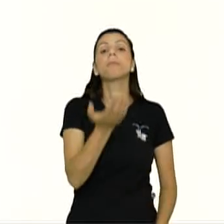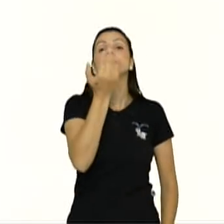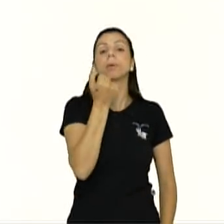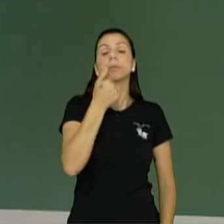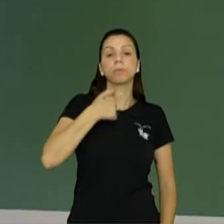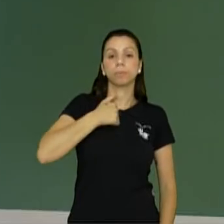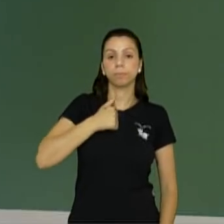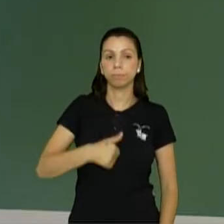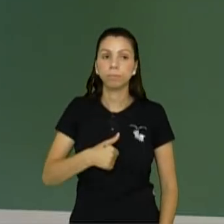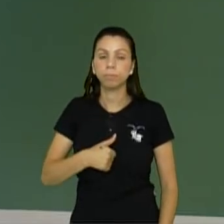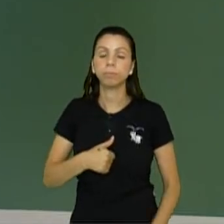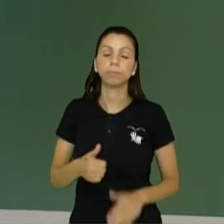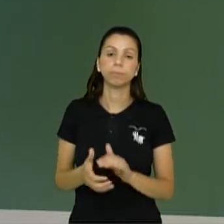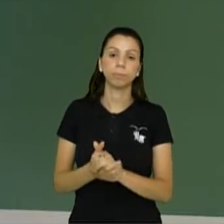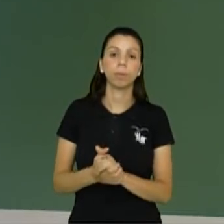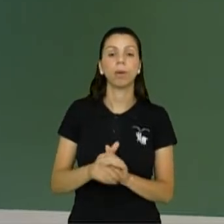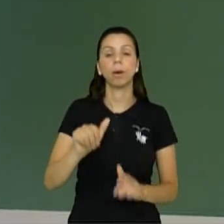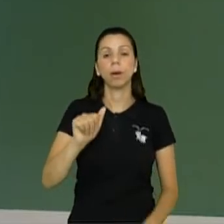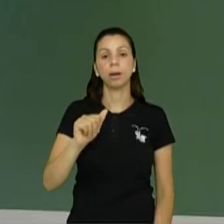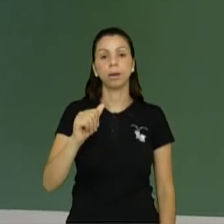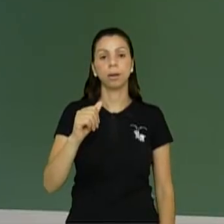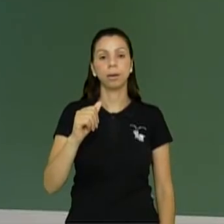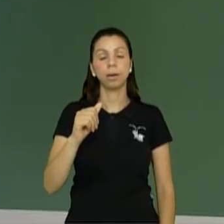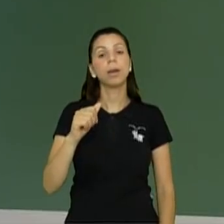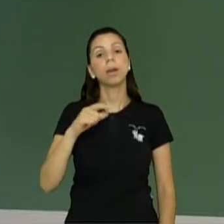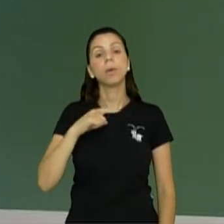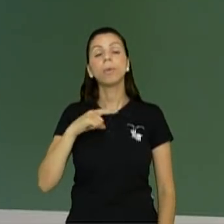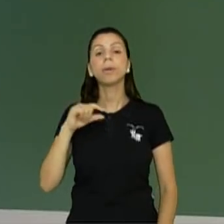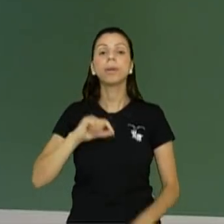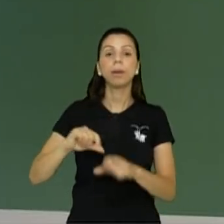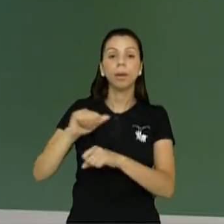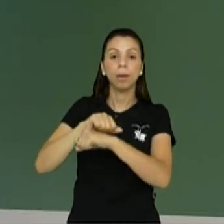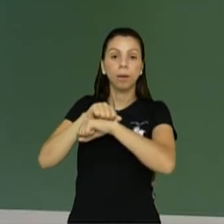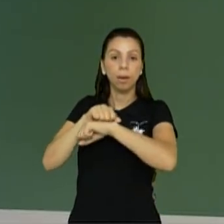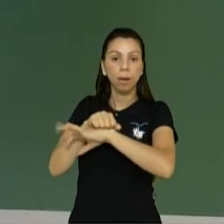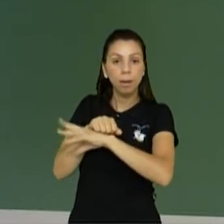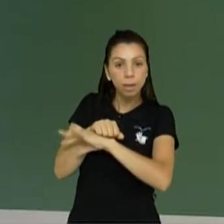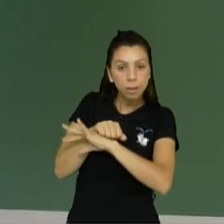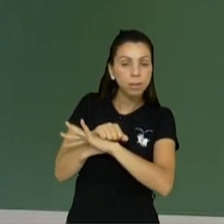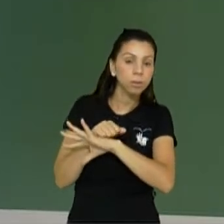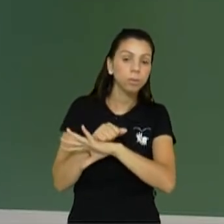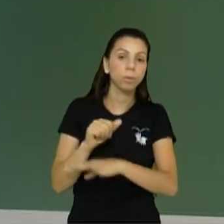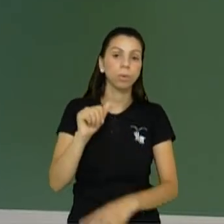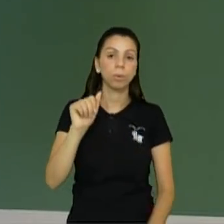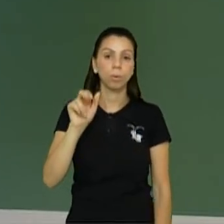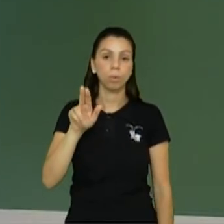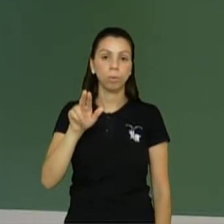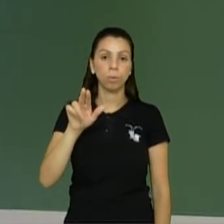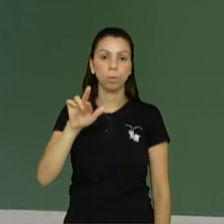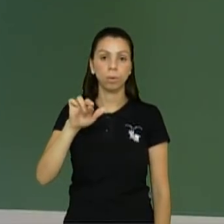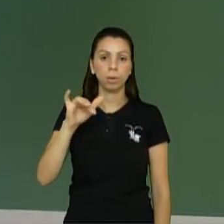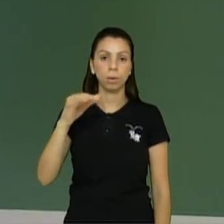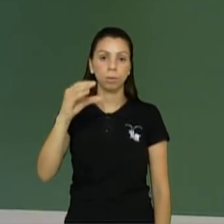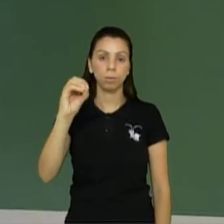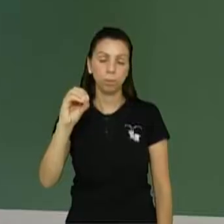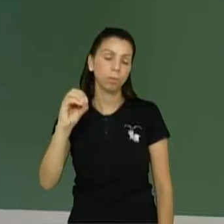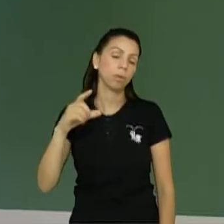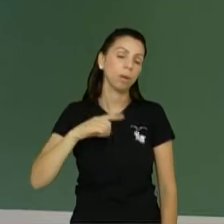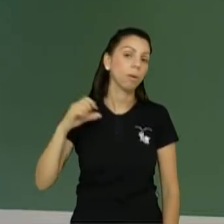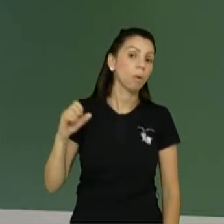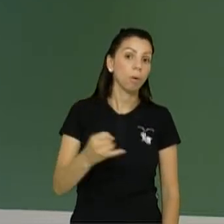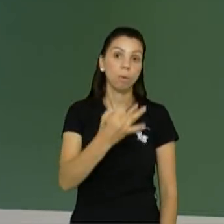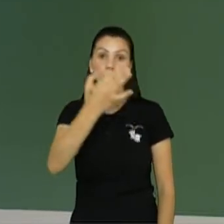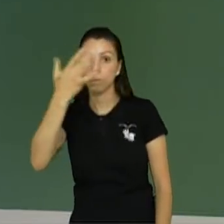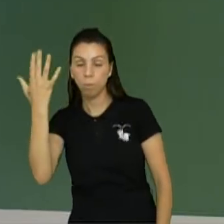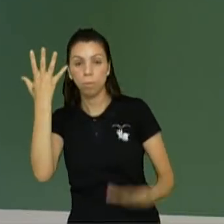depois, é o ácido úrico, que vai sair junto com as fezes deles. Tem alguns artrópodes que